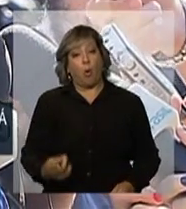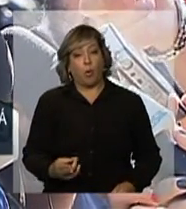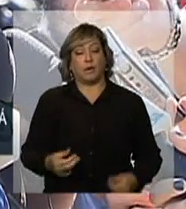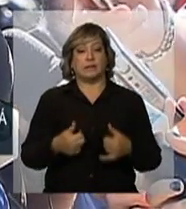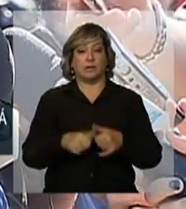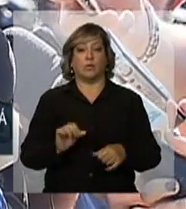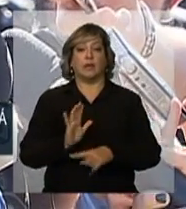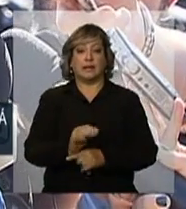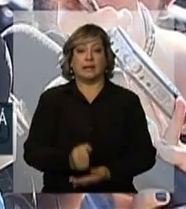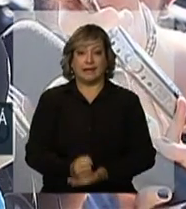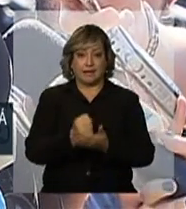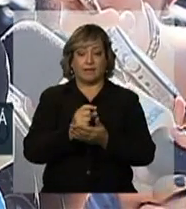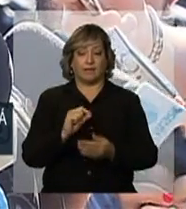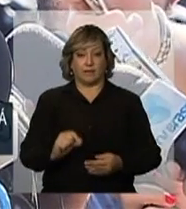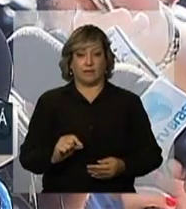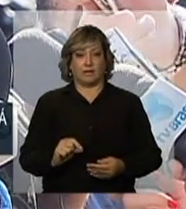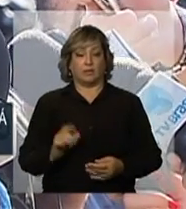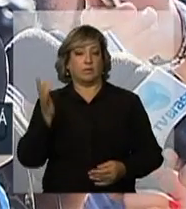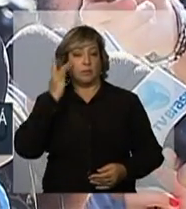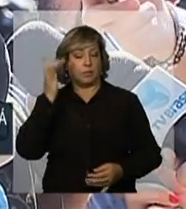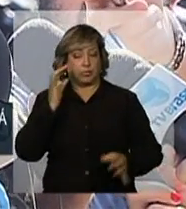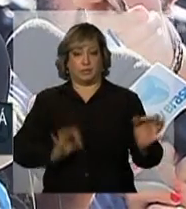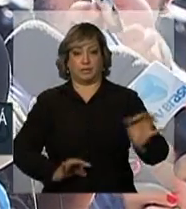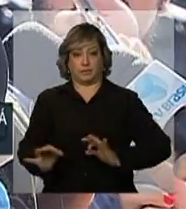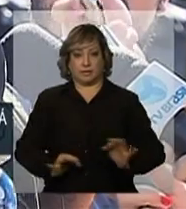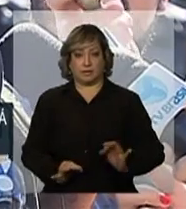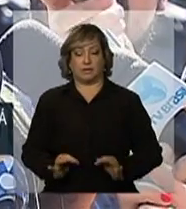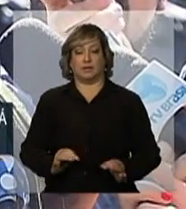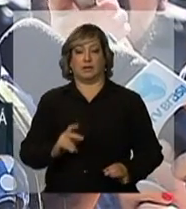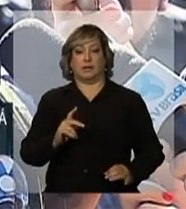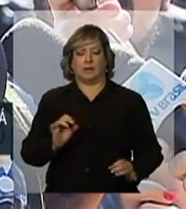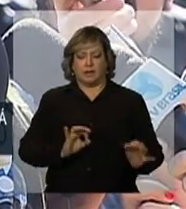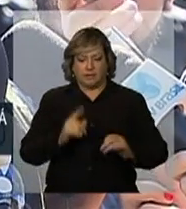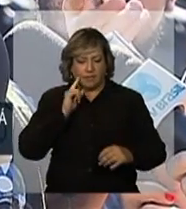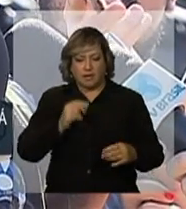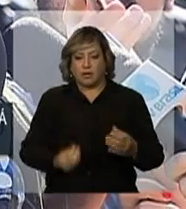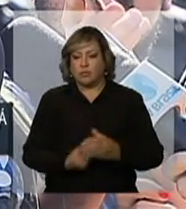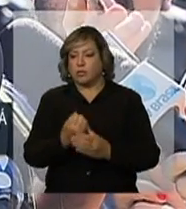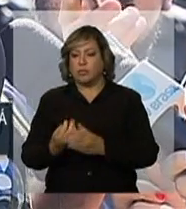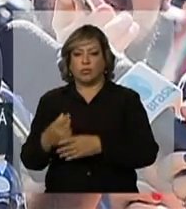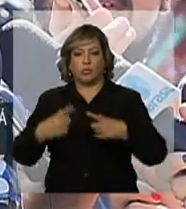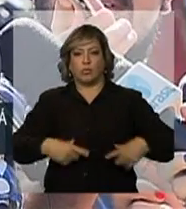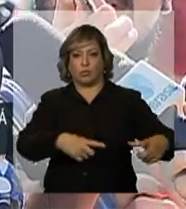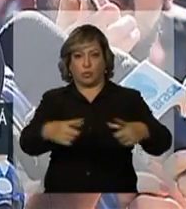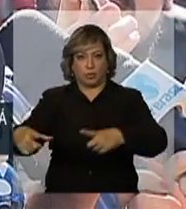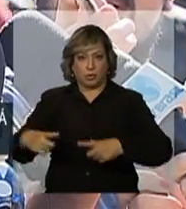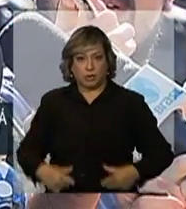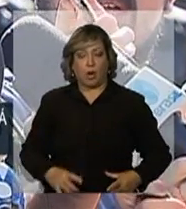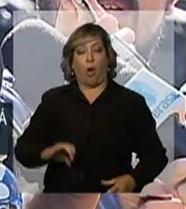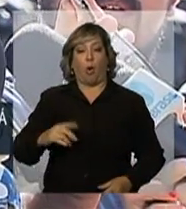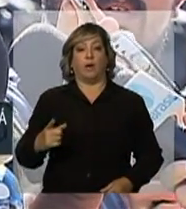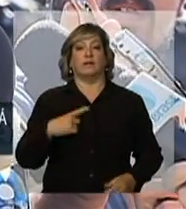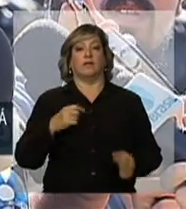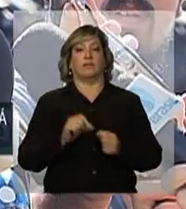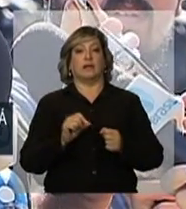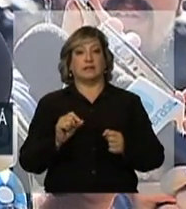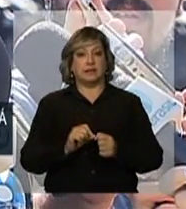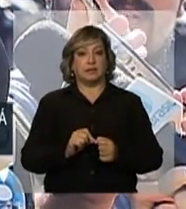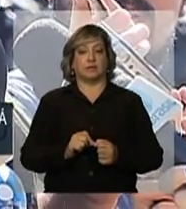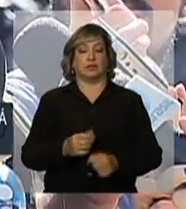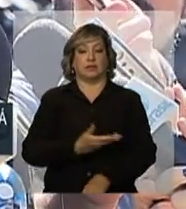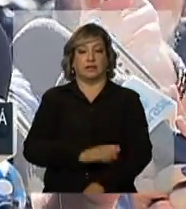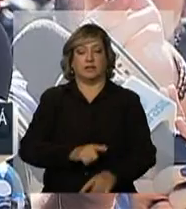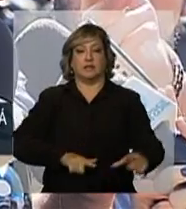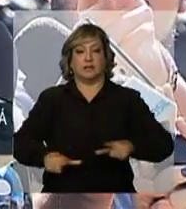defendendo estruturas estratégicas, plantas, instalações, propriamente dita, ou então realizando atividades preparatórias. Por